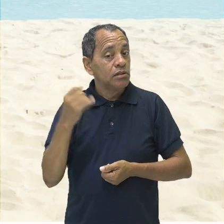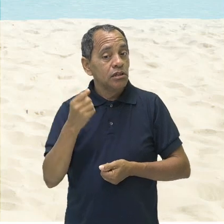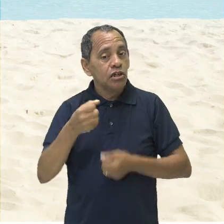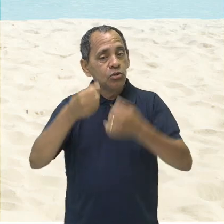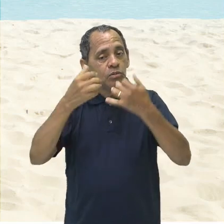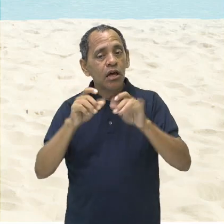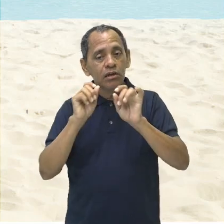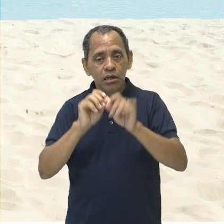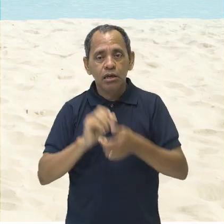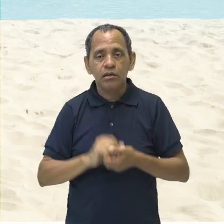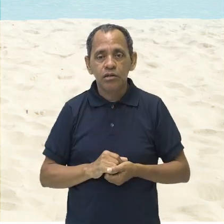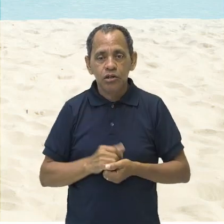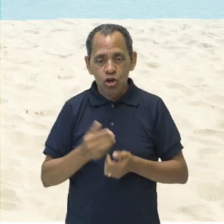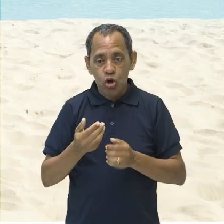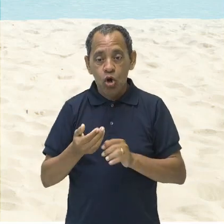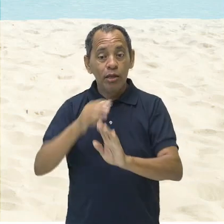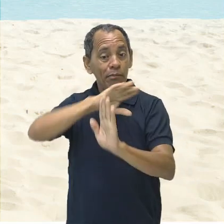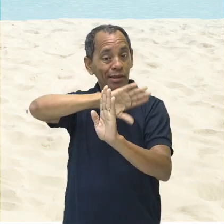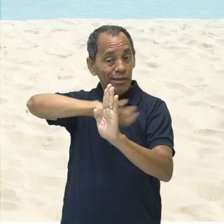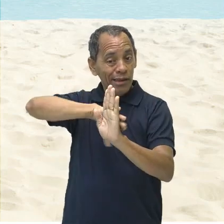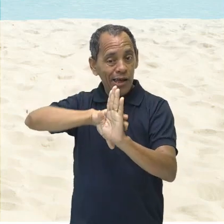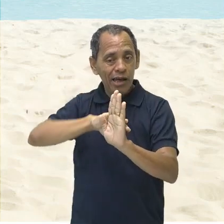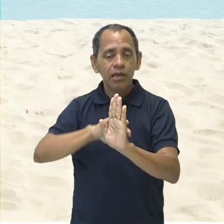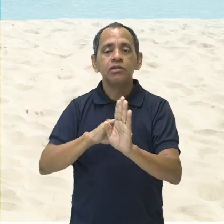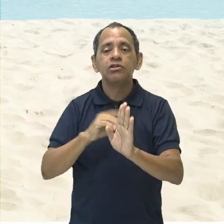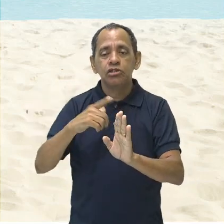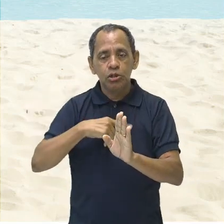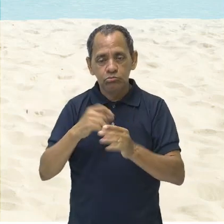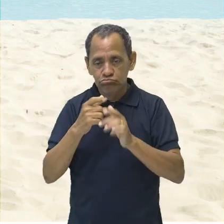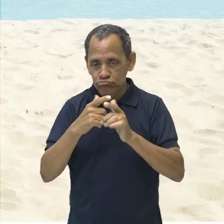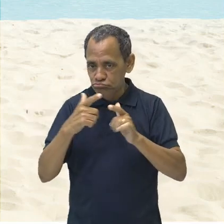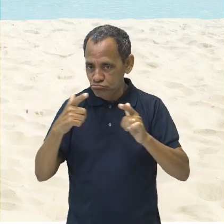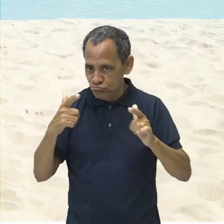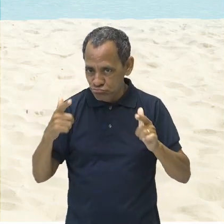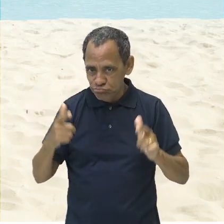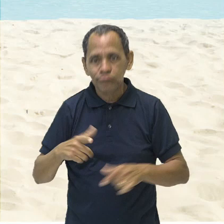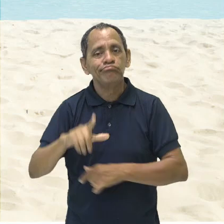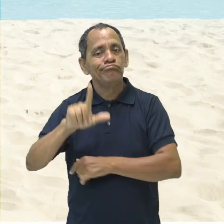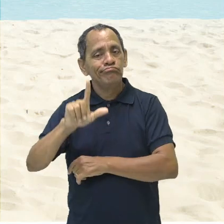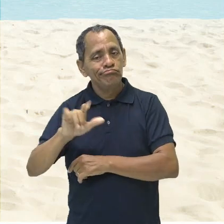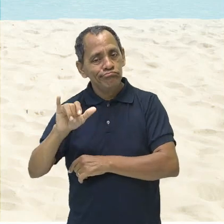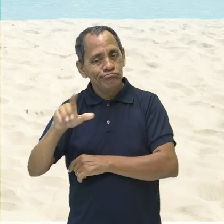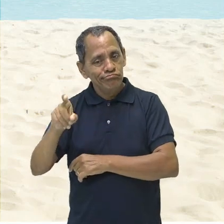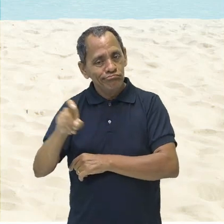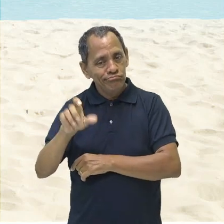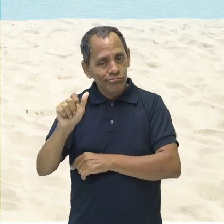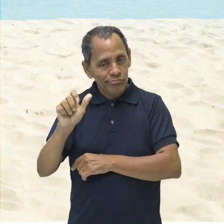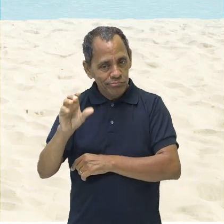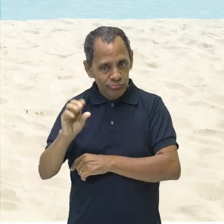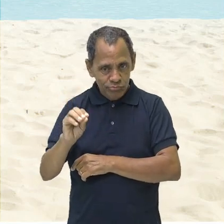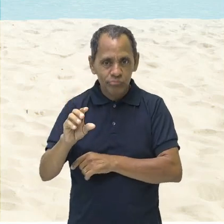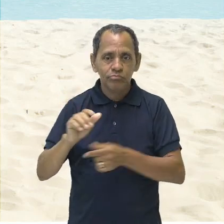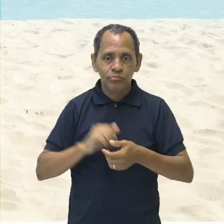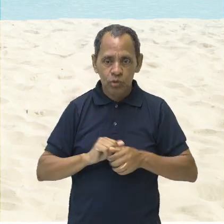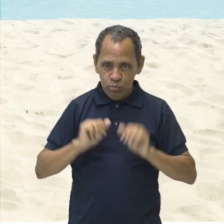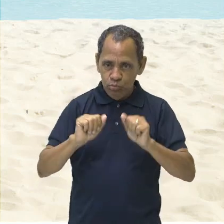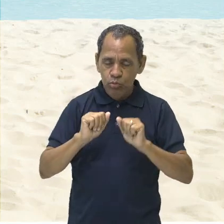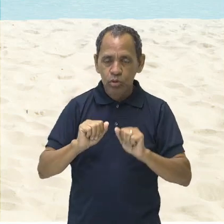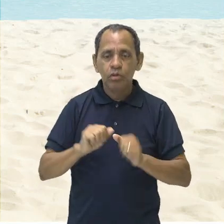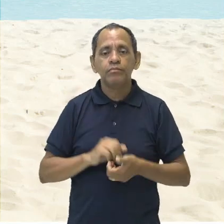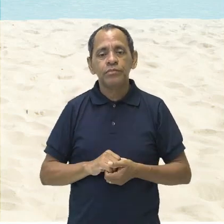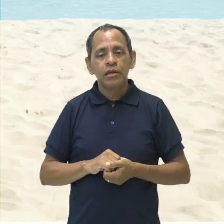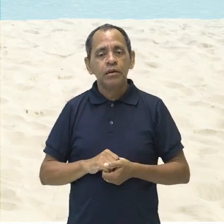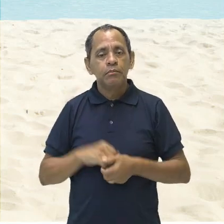e atrás de nós termos um grande lixão. Temos que cuidar do nosso planeta como um